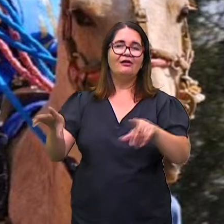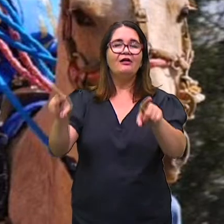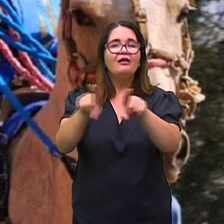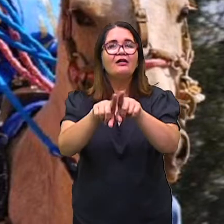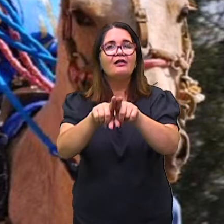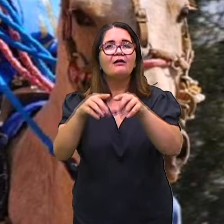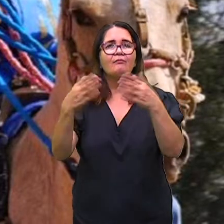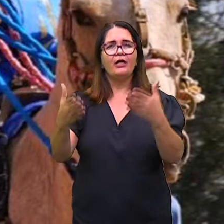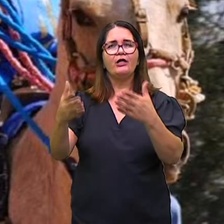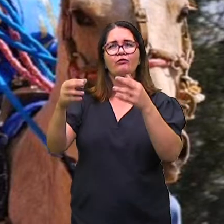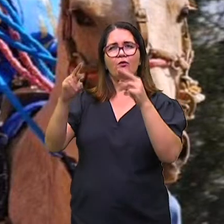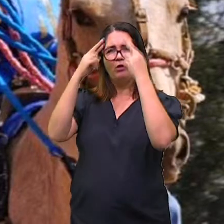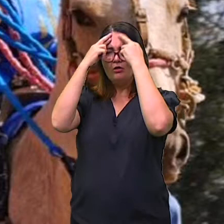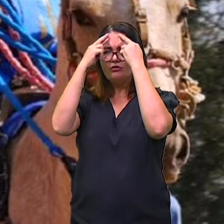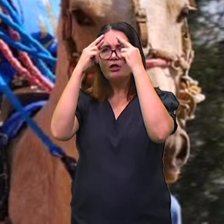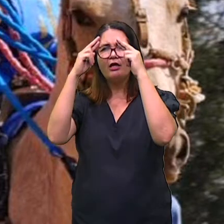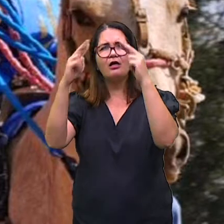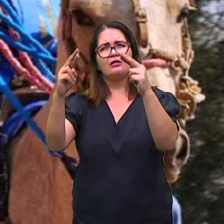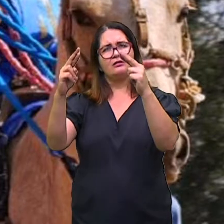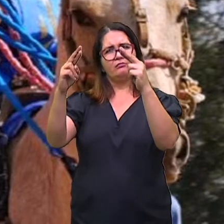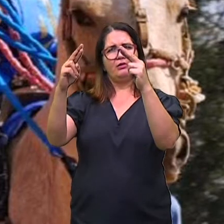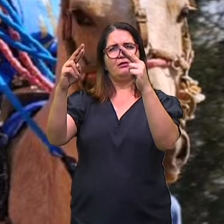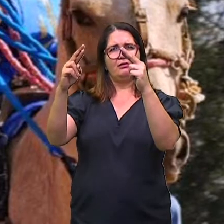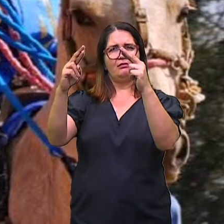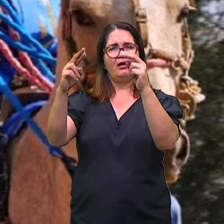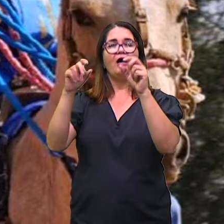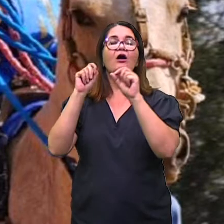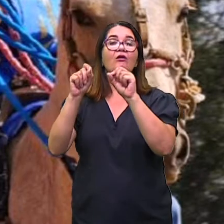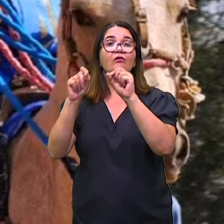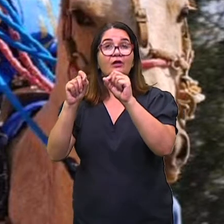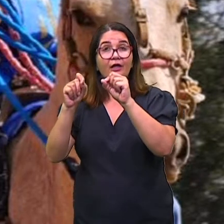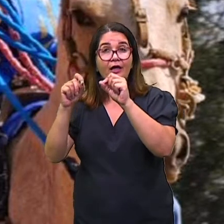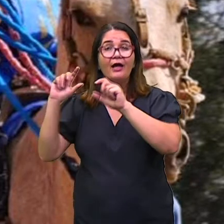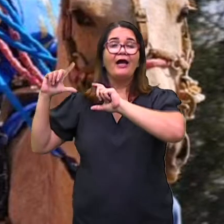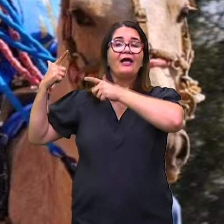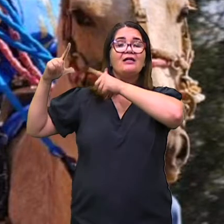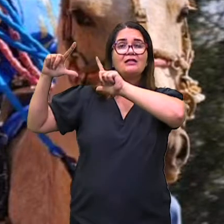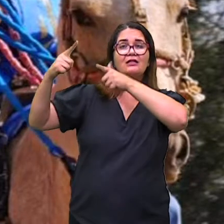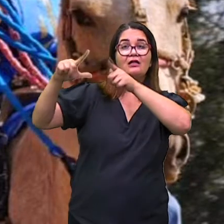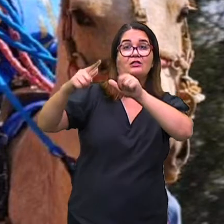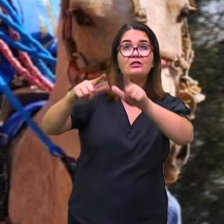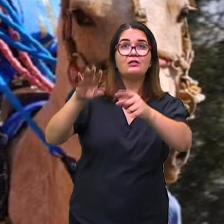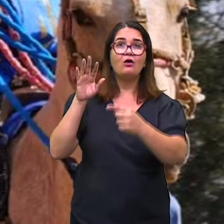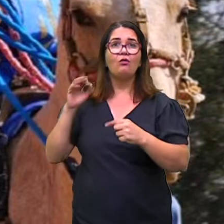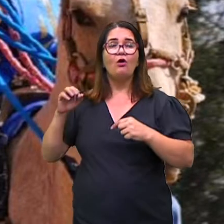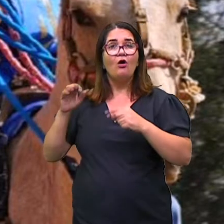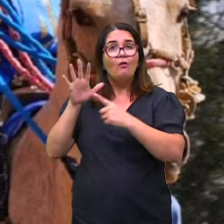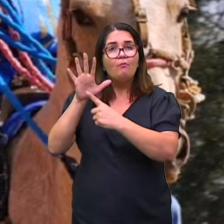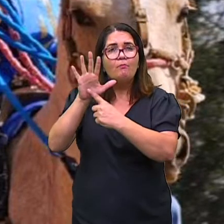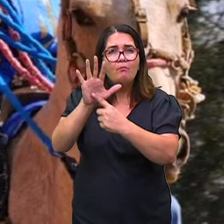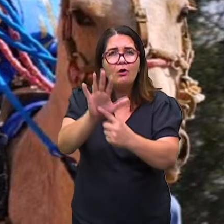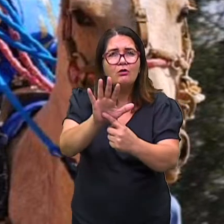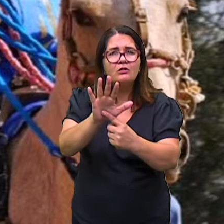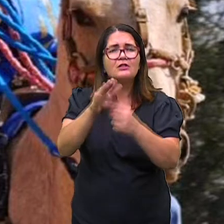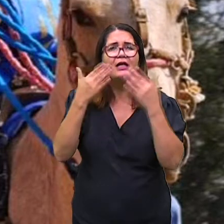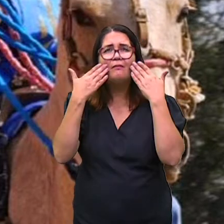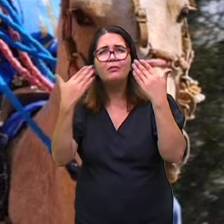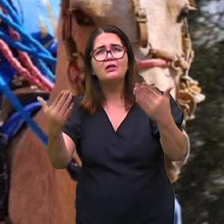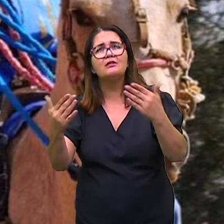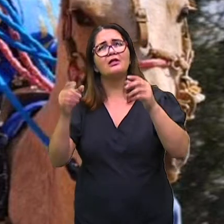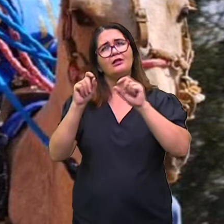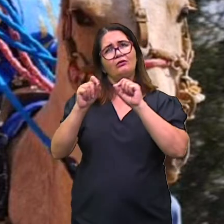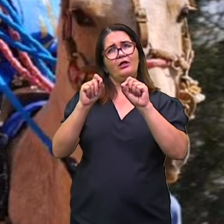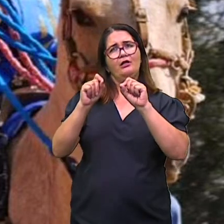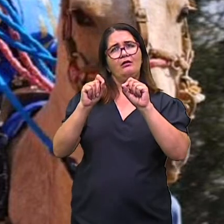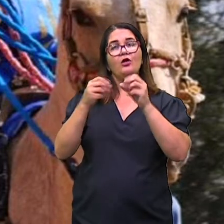cortesia e respeito, o de jejum matinal chamado de farofa. Então, de